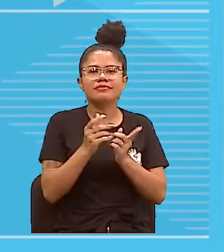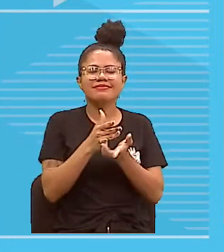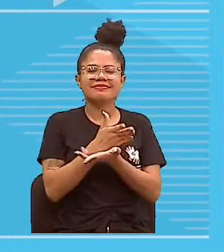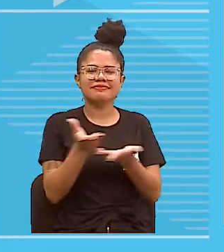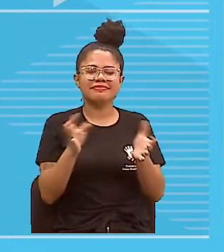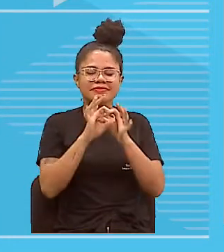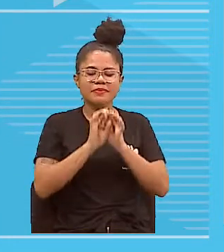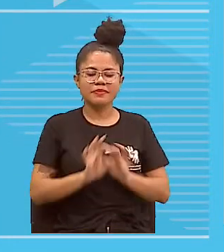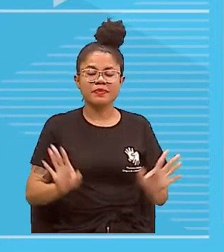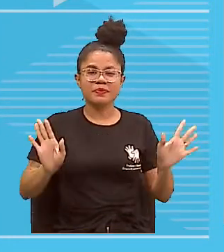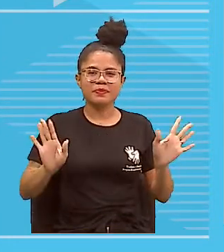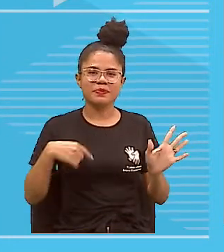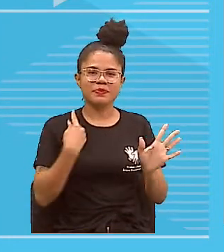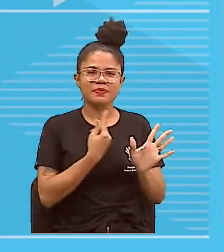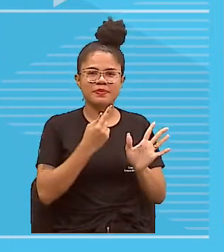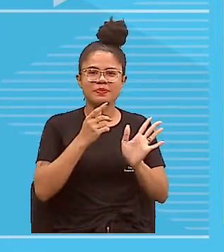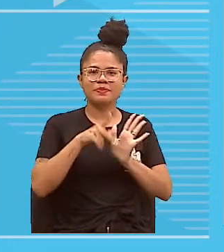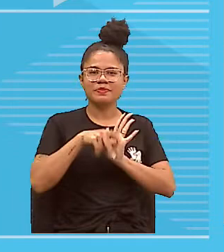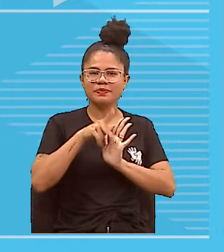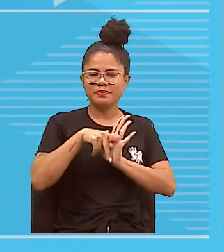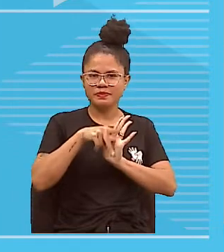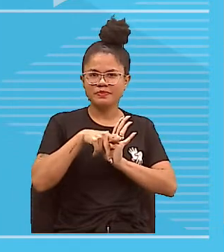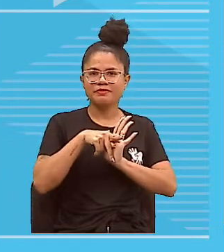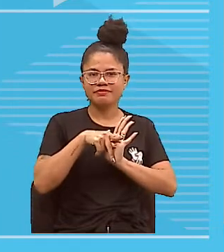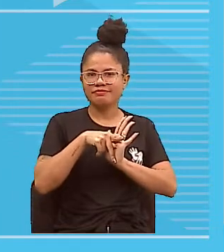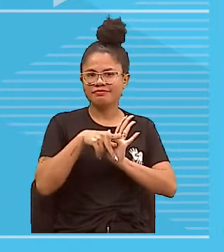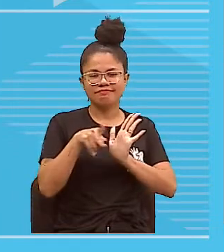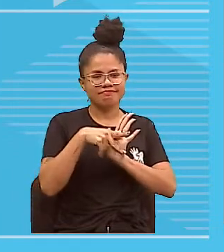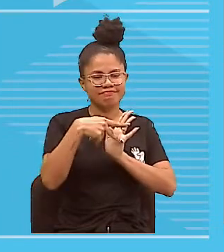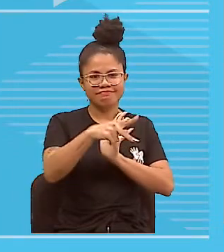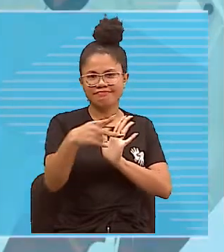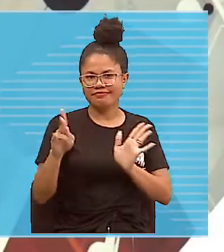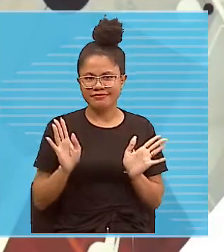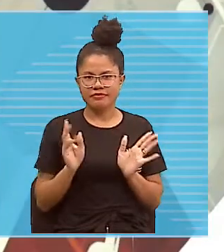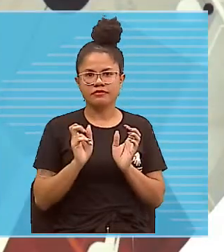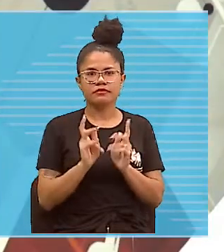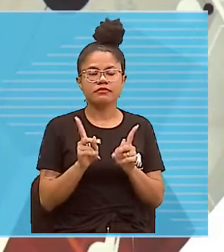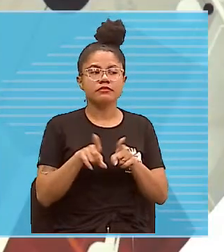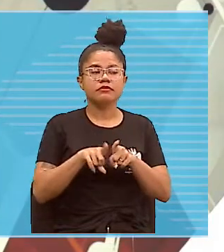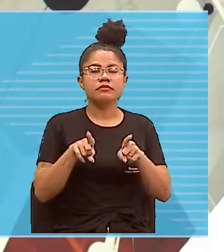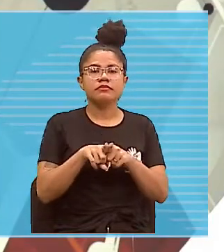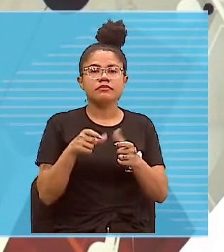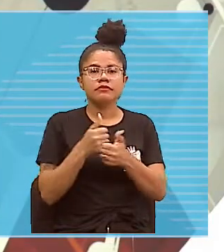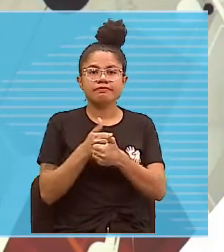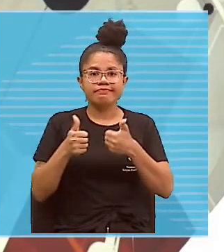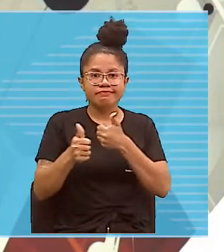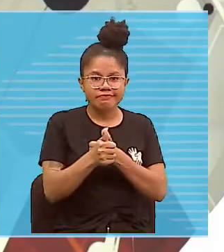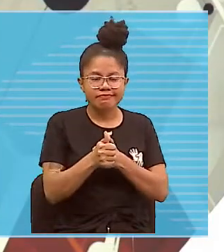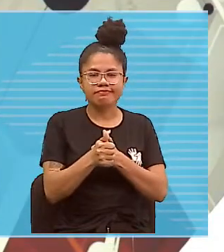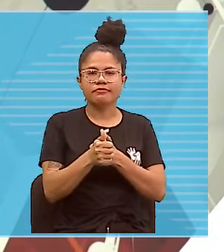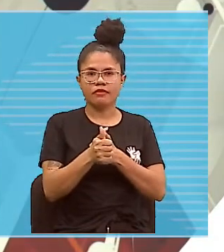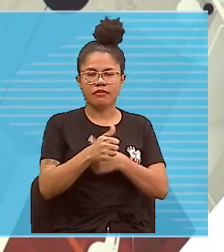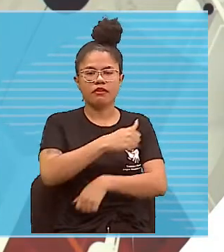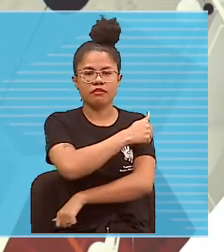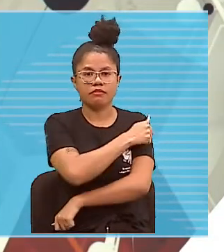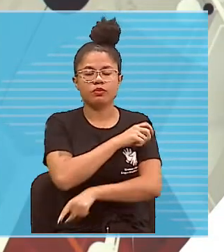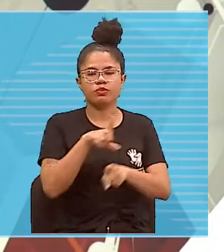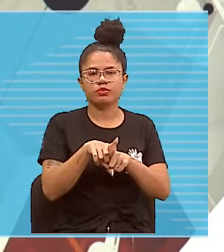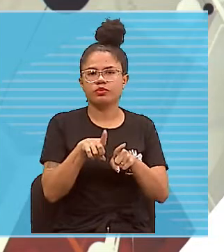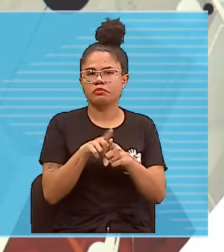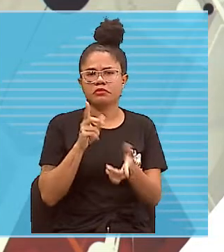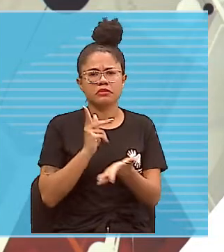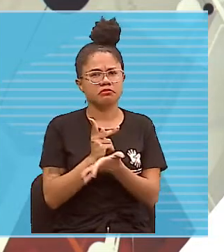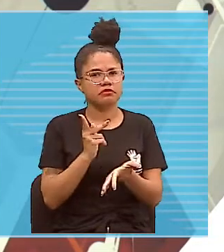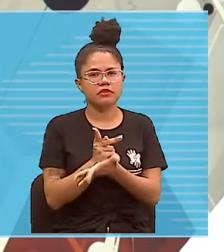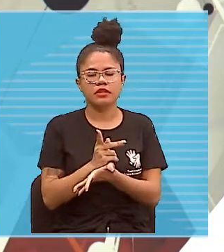feito para vocês. E vamos começar a falar também sobre protagonismo juvenil, né? Algo bem comum, a